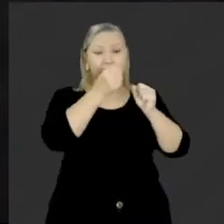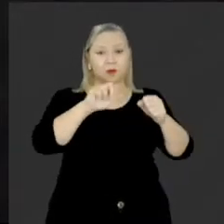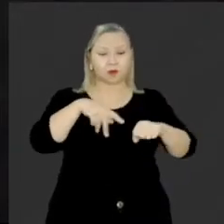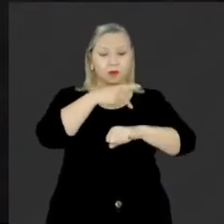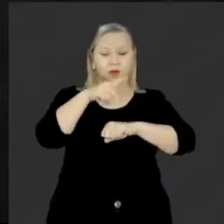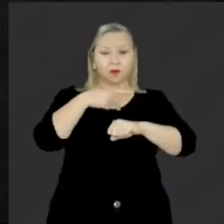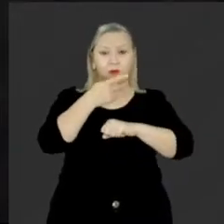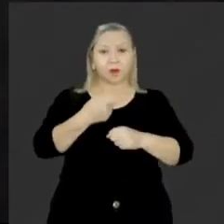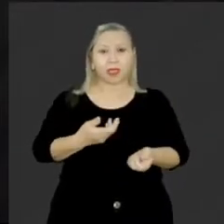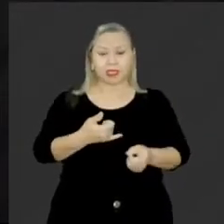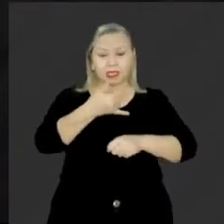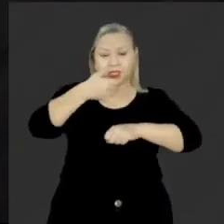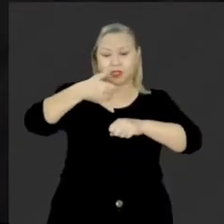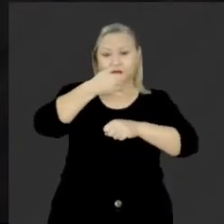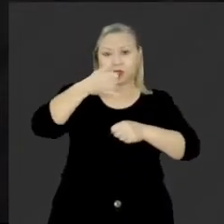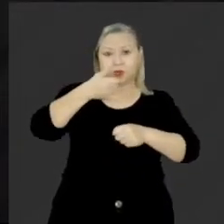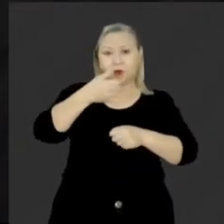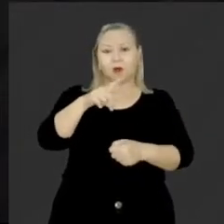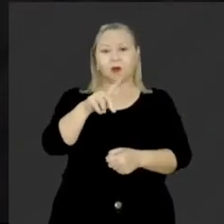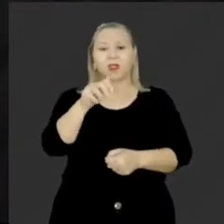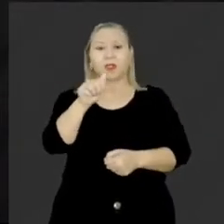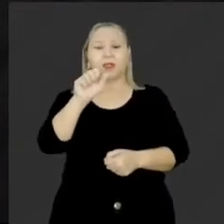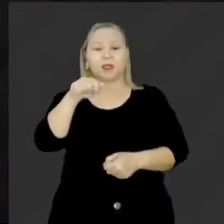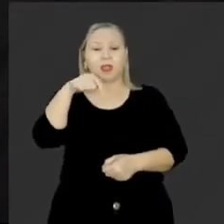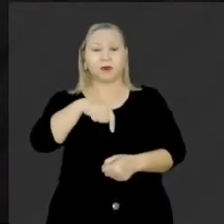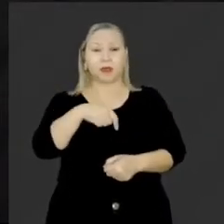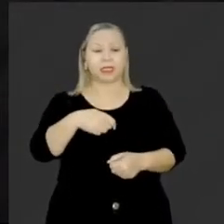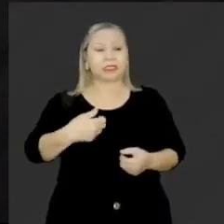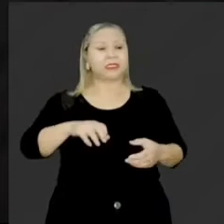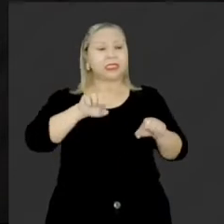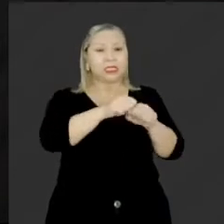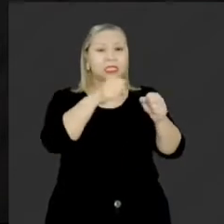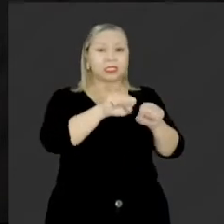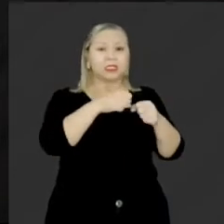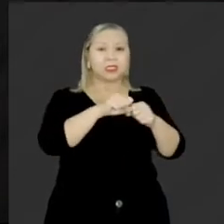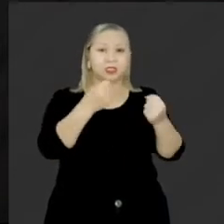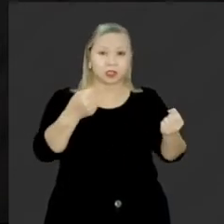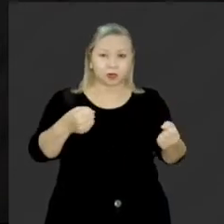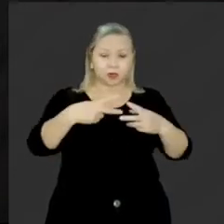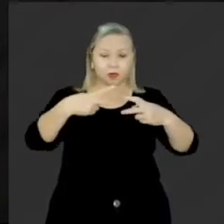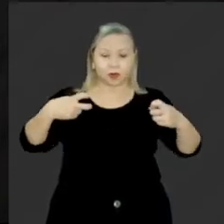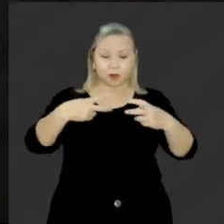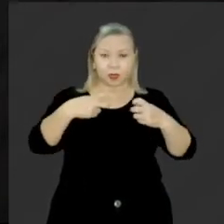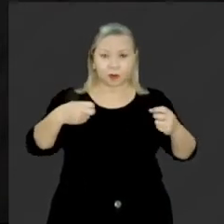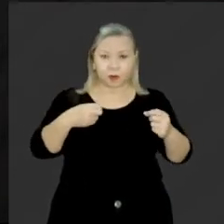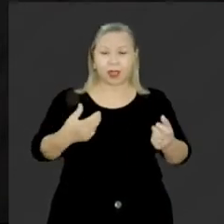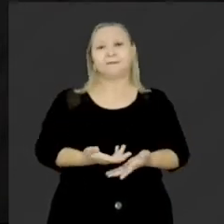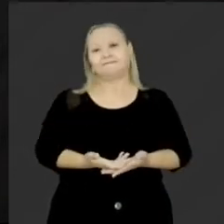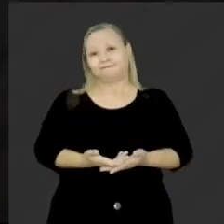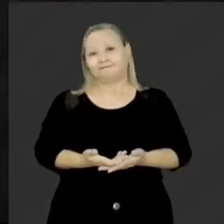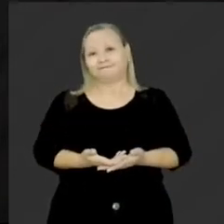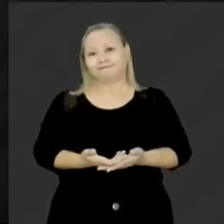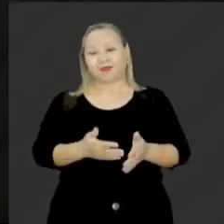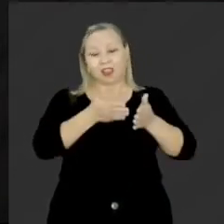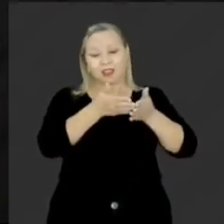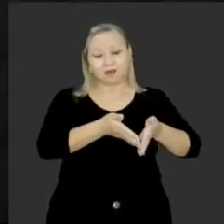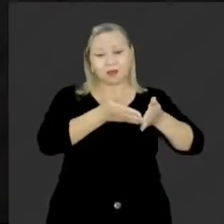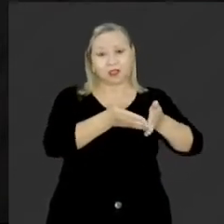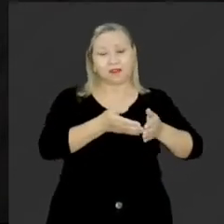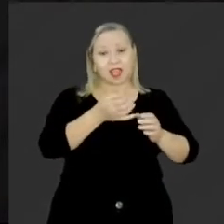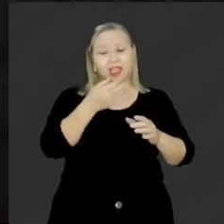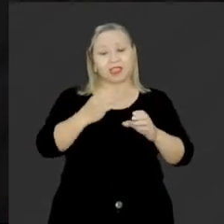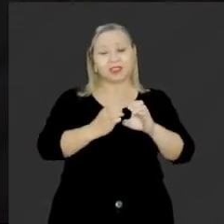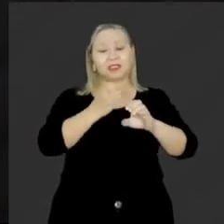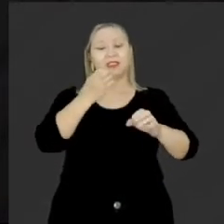caro? É porque esse Brasil tinha uma grande distribuidora chamada BR, que foi privatizada. E agora você tem mais